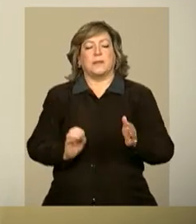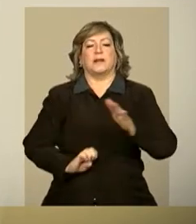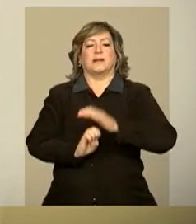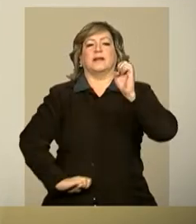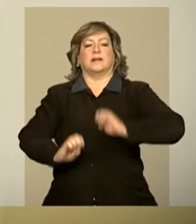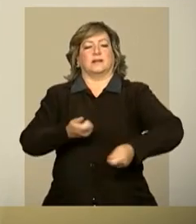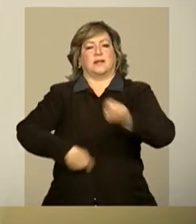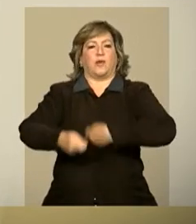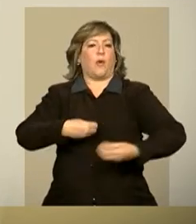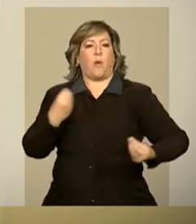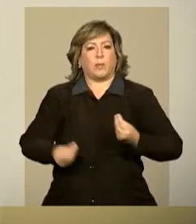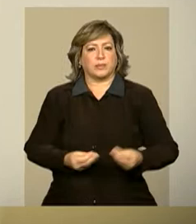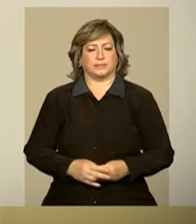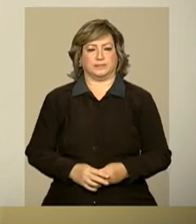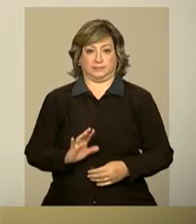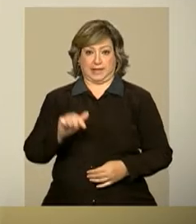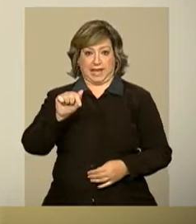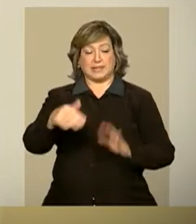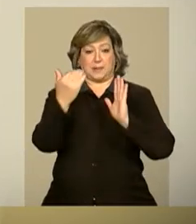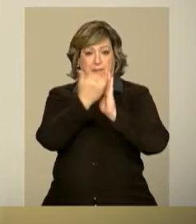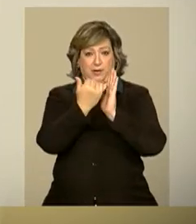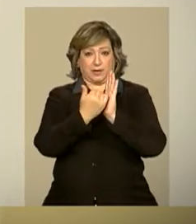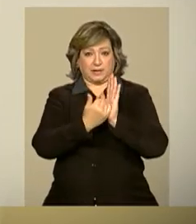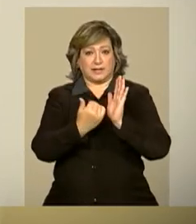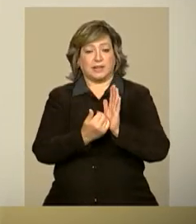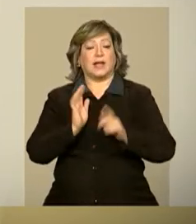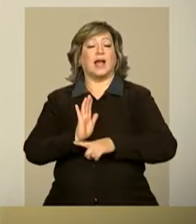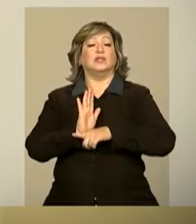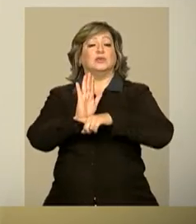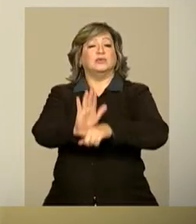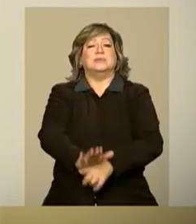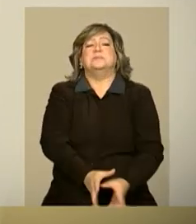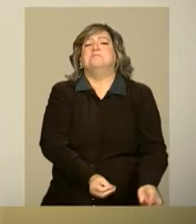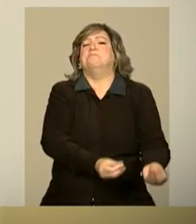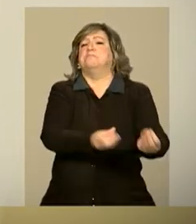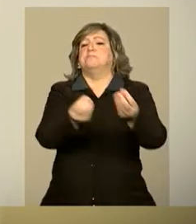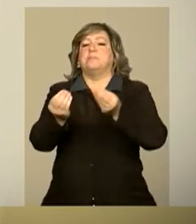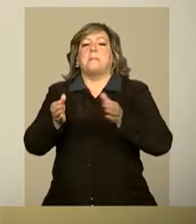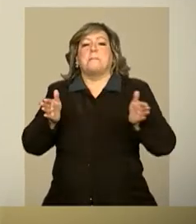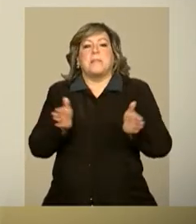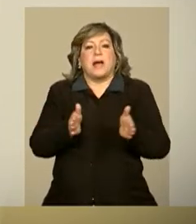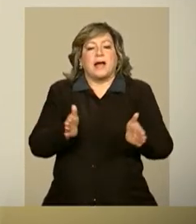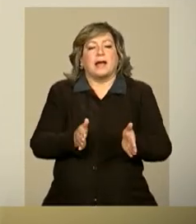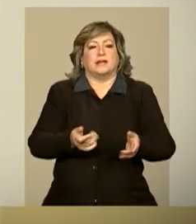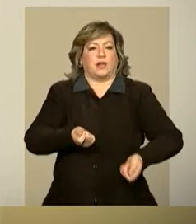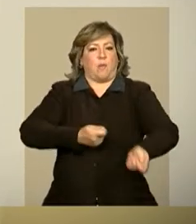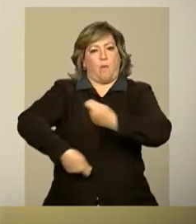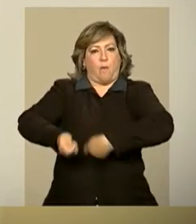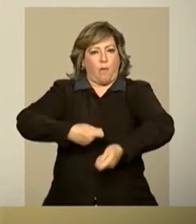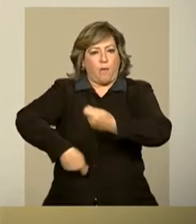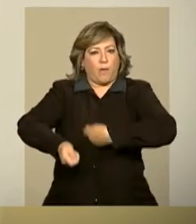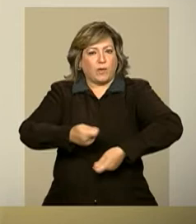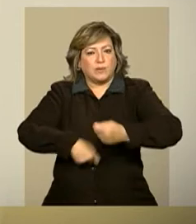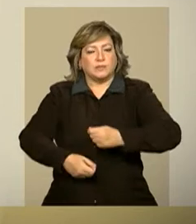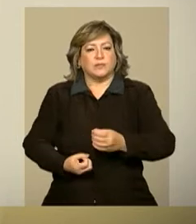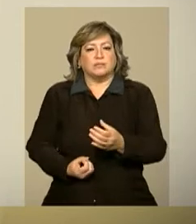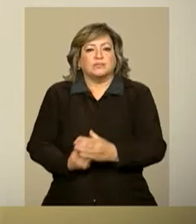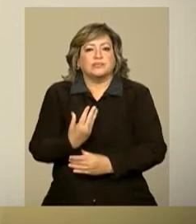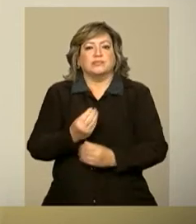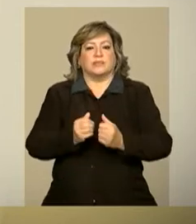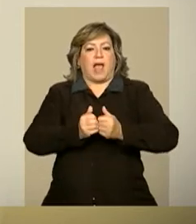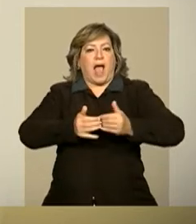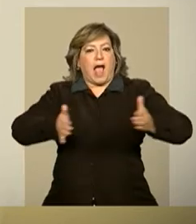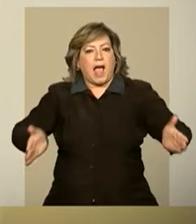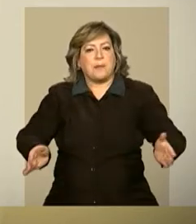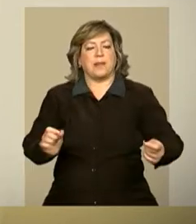olha Luciano o programa crescer está ajudando milhões de pequenos empreendedores abrir ou ampliar o